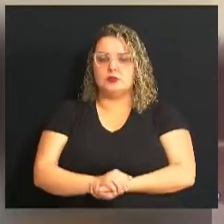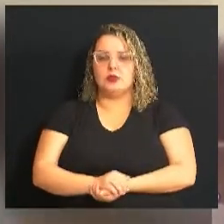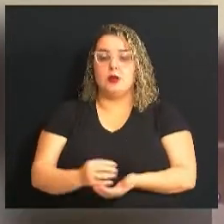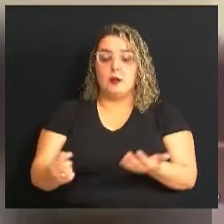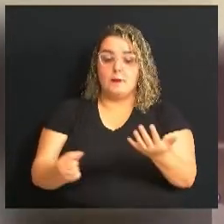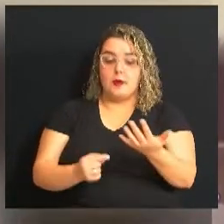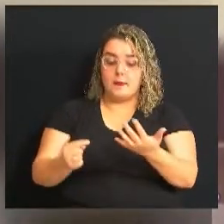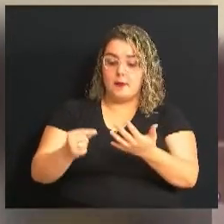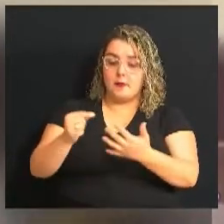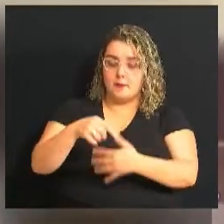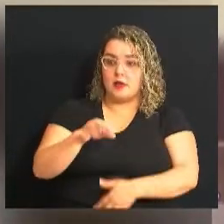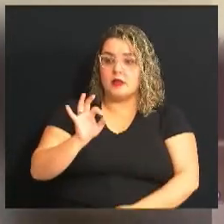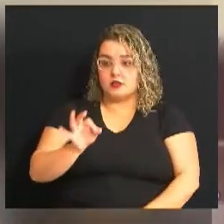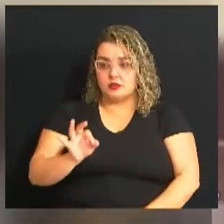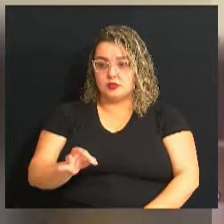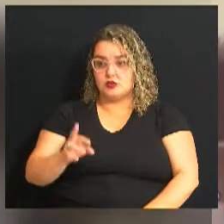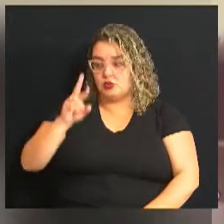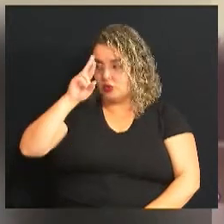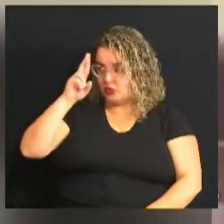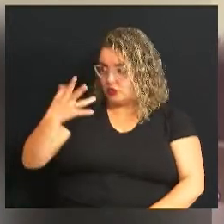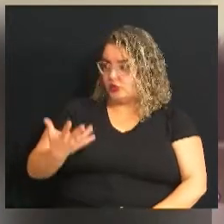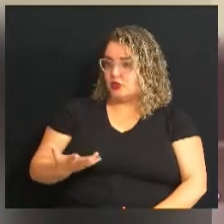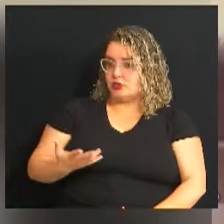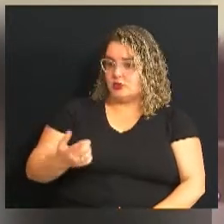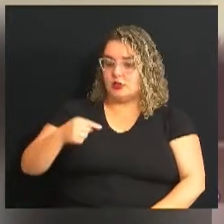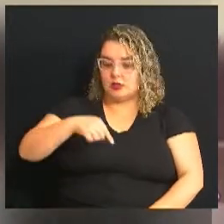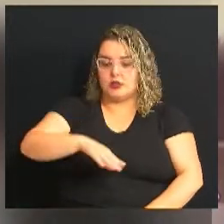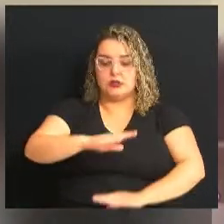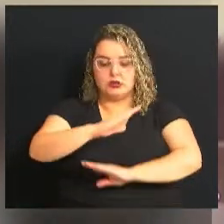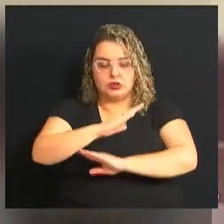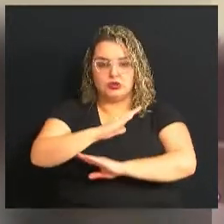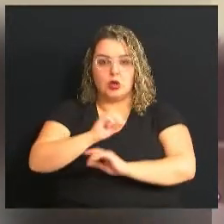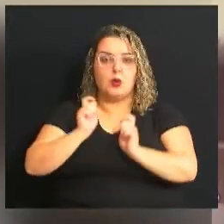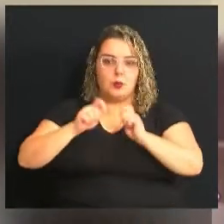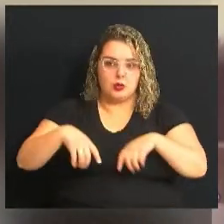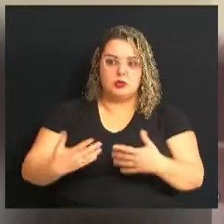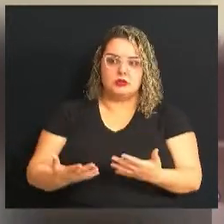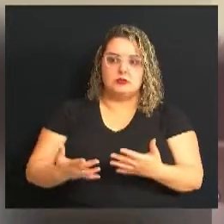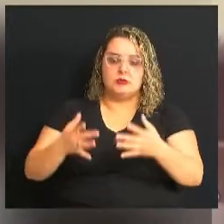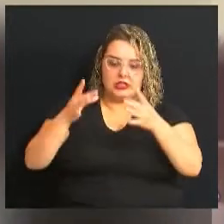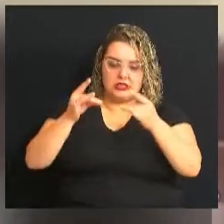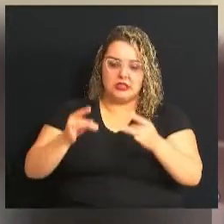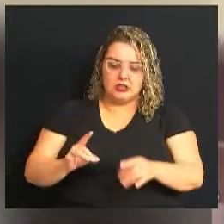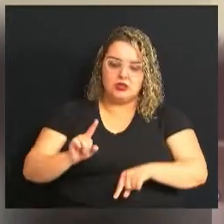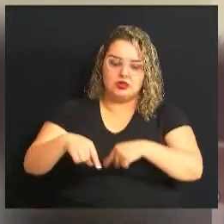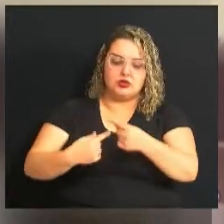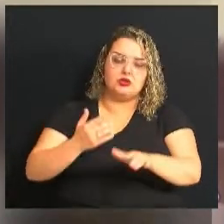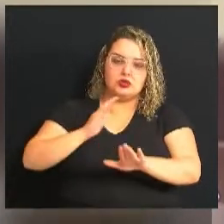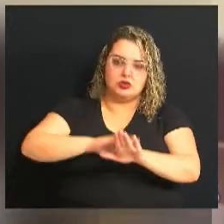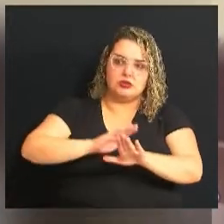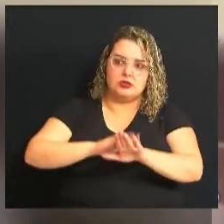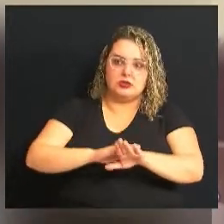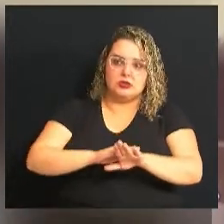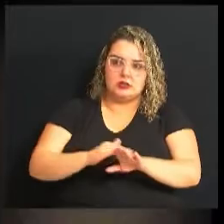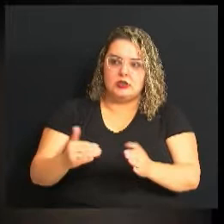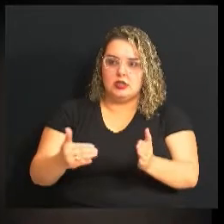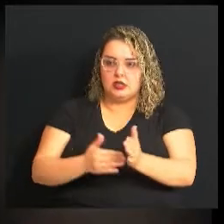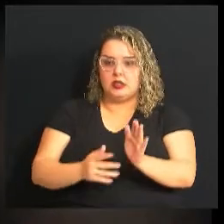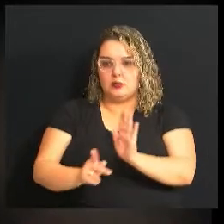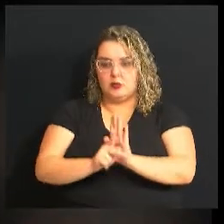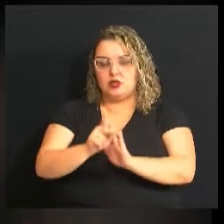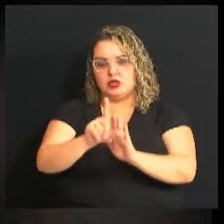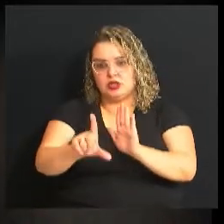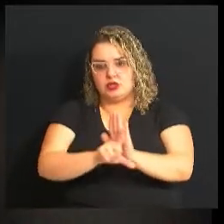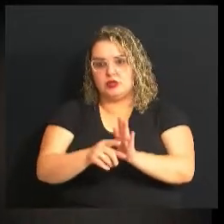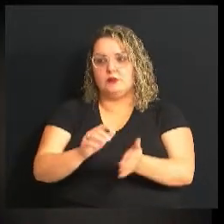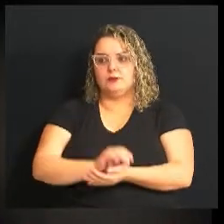certamente, Vossa Excelência, nós na Casa, é possível desdobrar em outras ações, até mesmo em projetos de lei. O